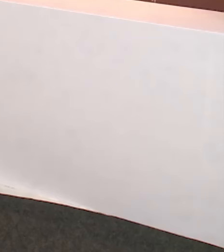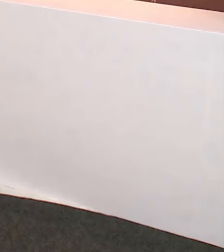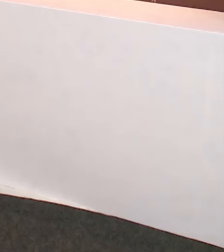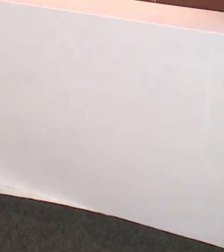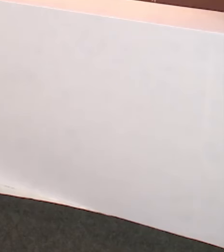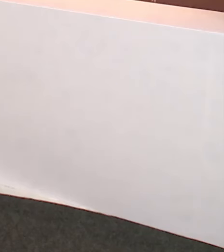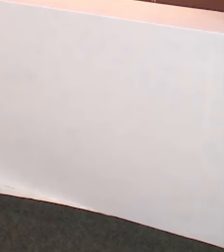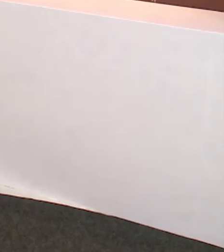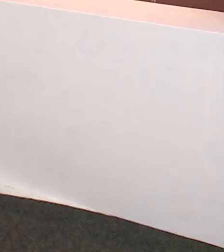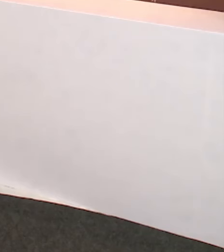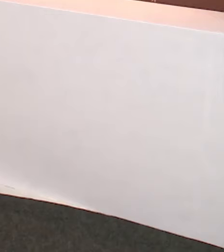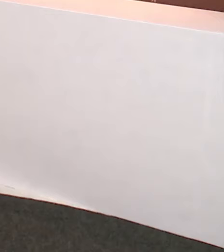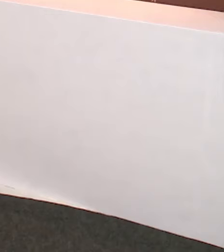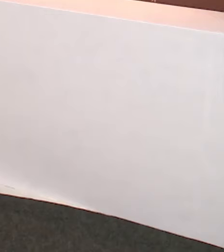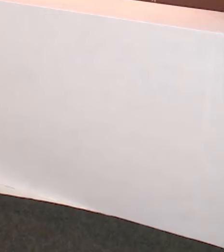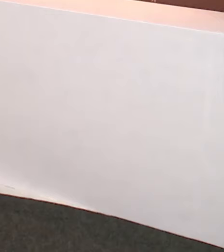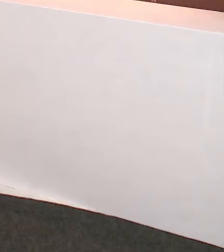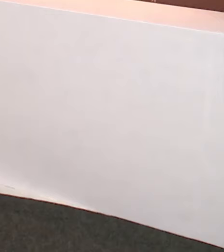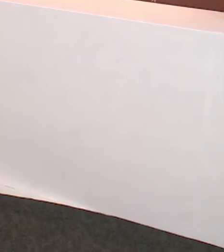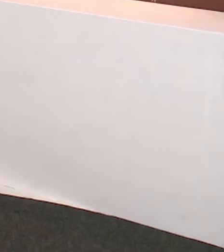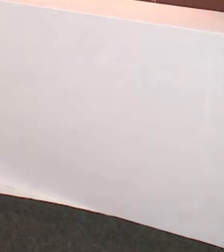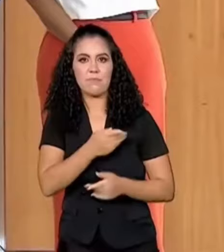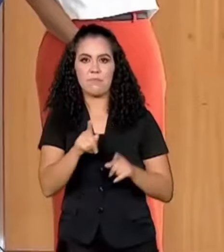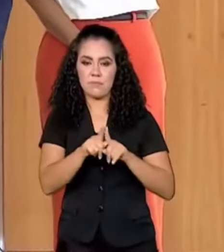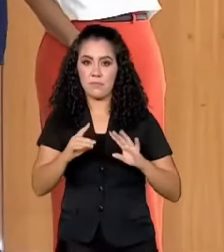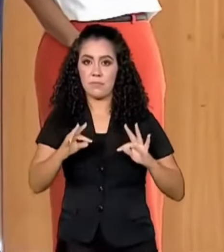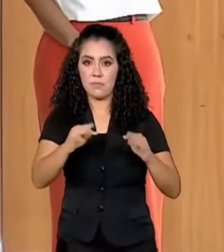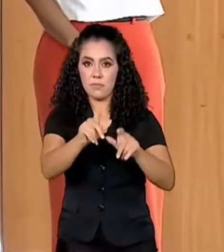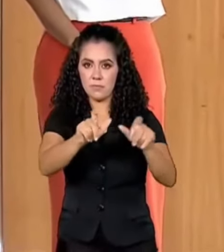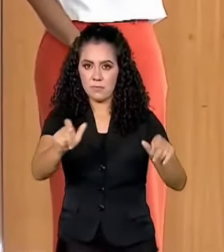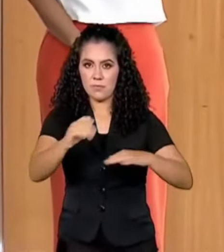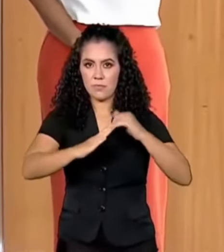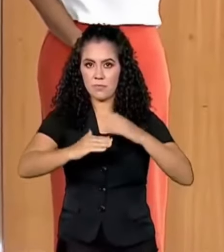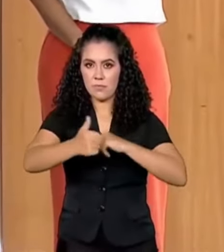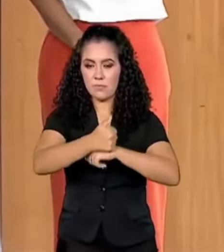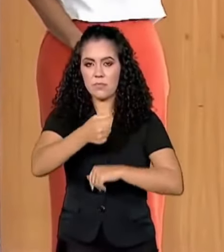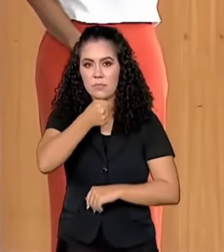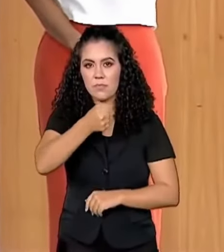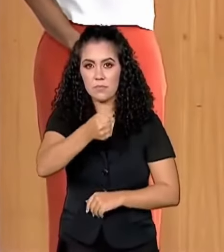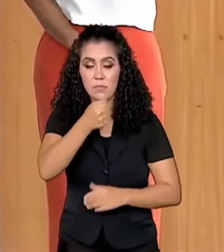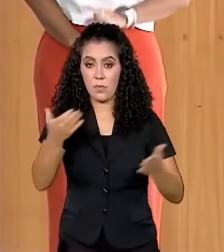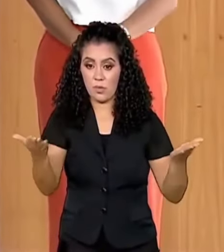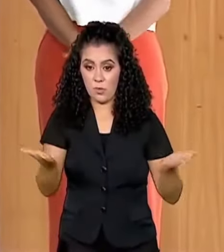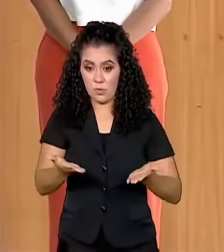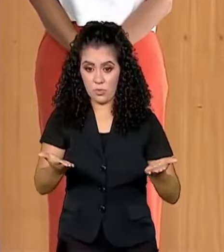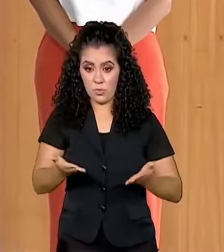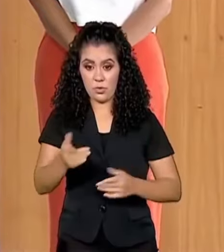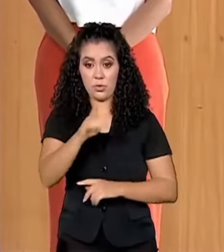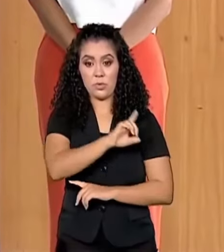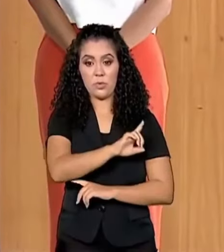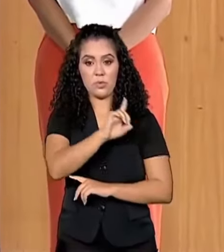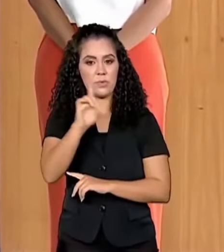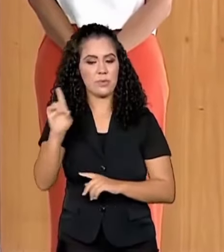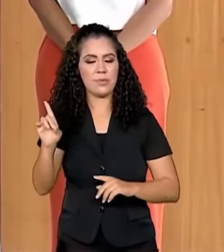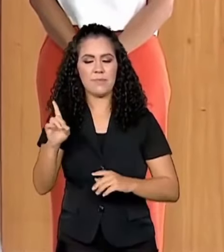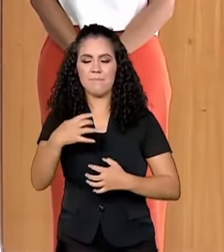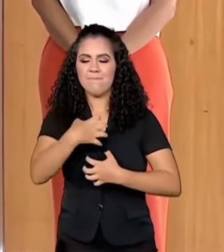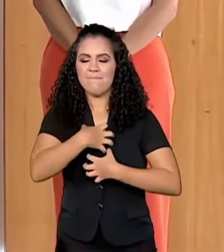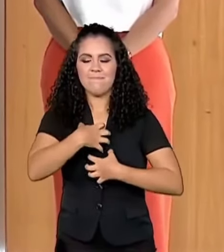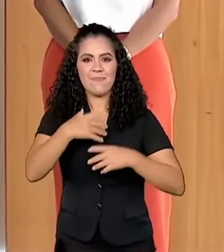Justiça Flávio Dino permanecerá no cargo Hoje é um dia muito muito feliz